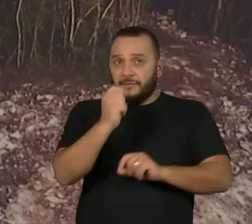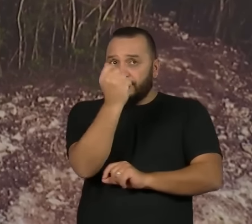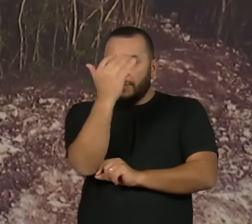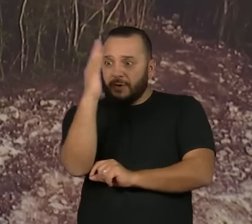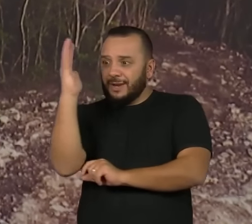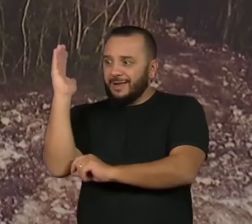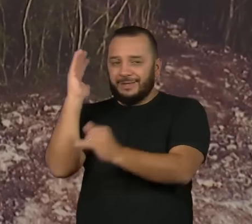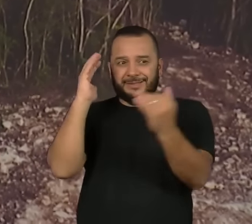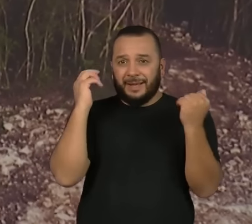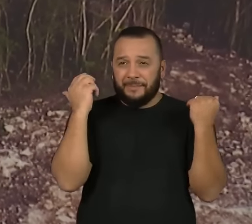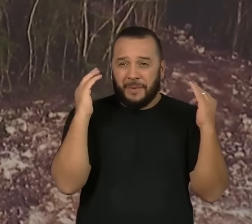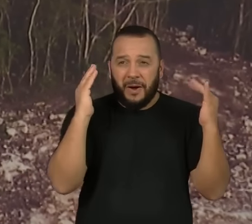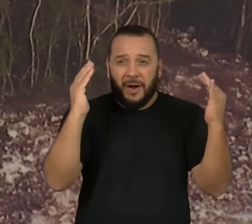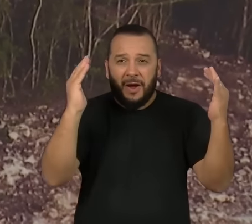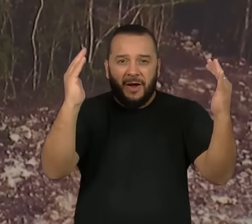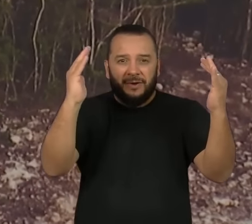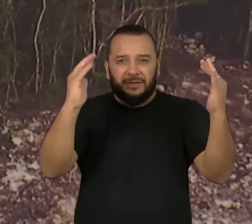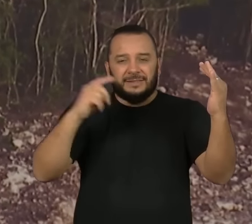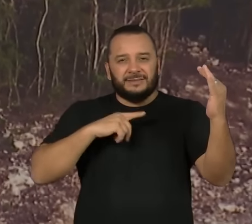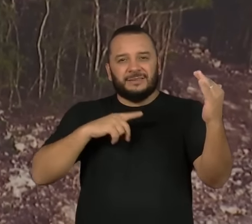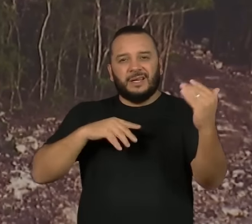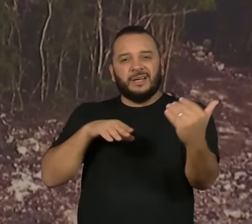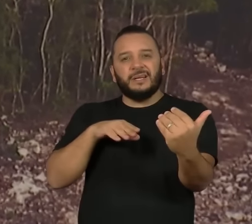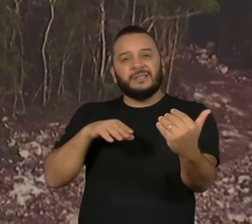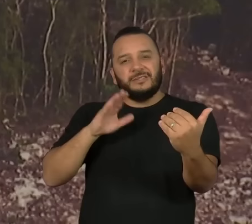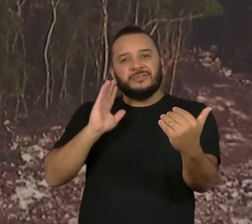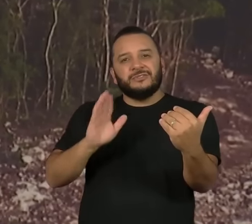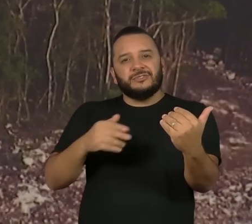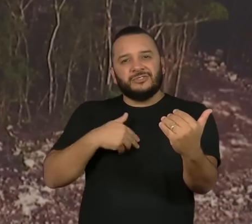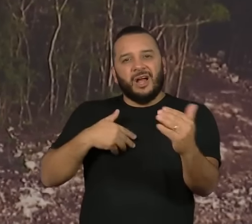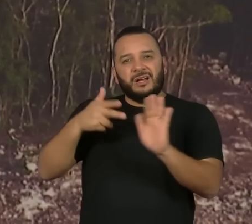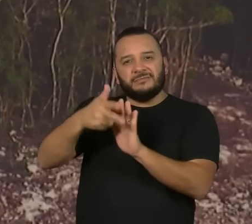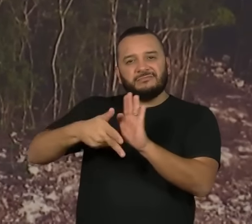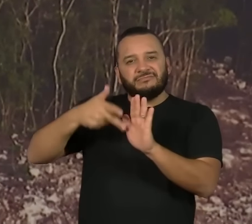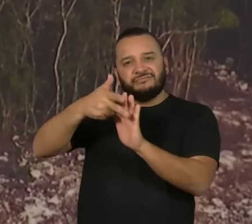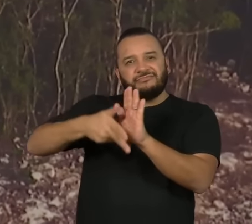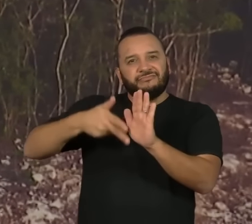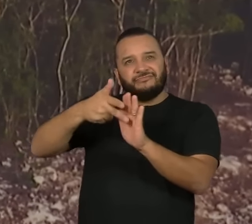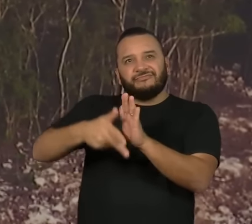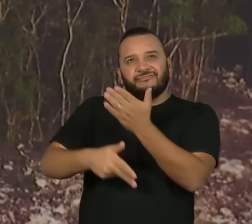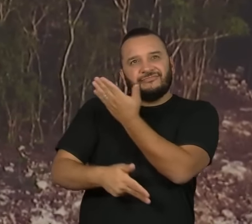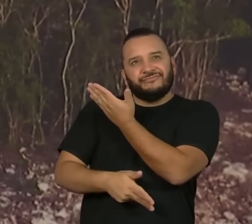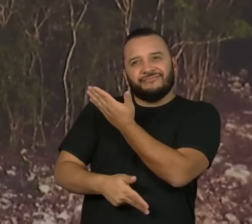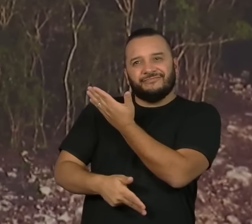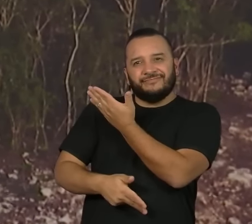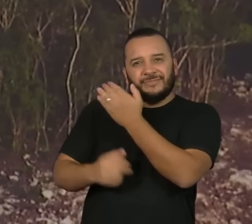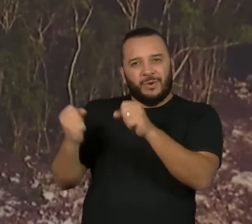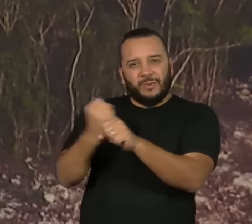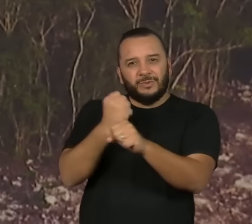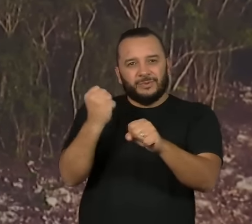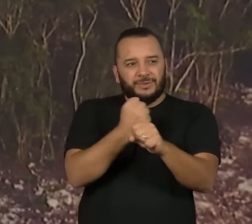no México, rasgada para a construção de uma ferrovia turística.